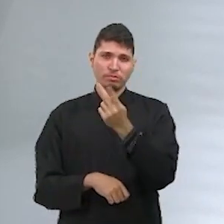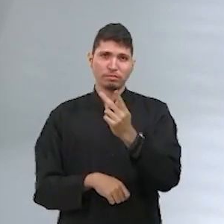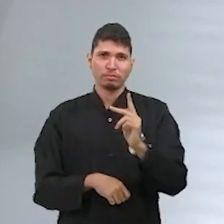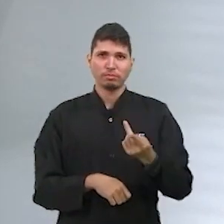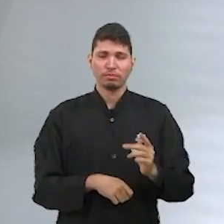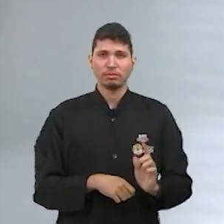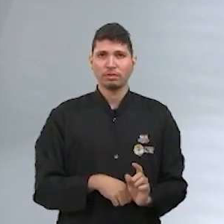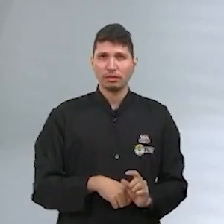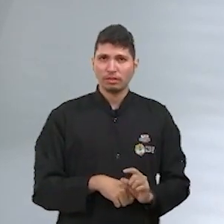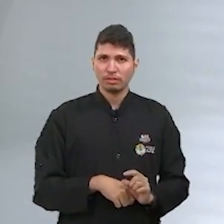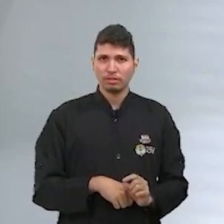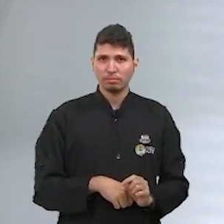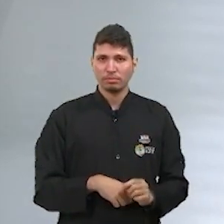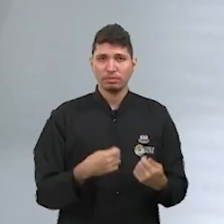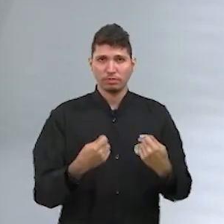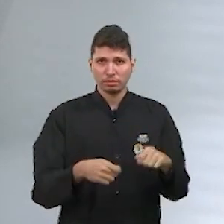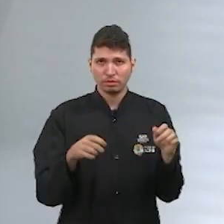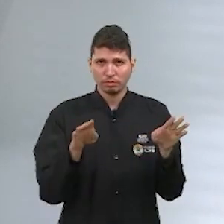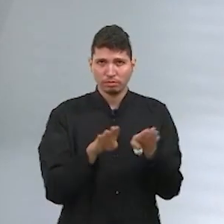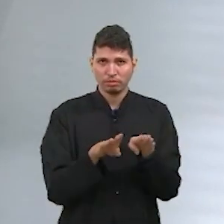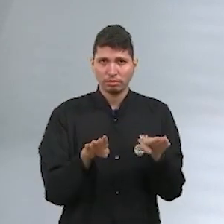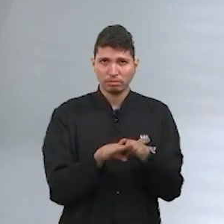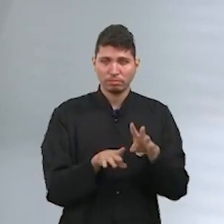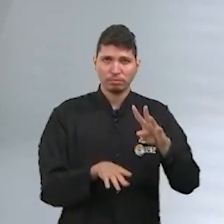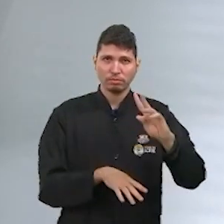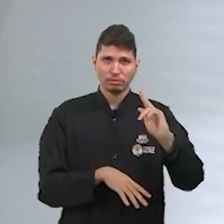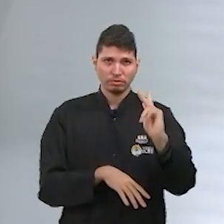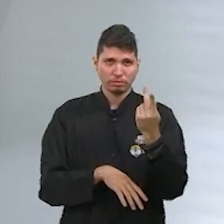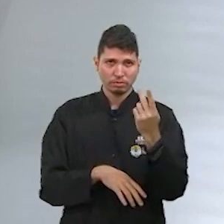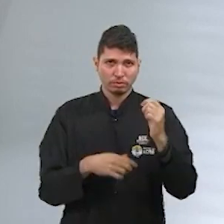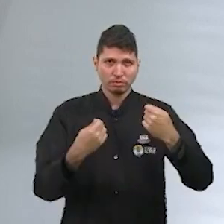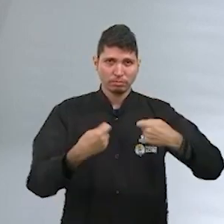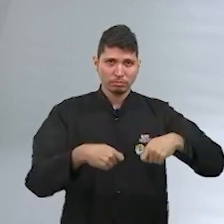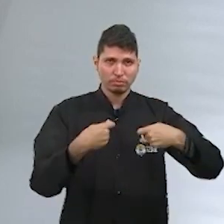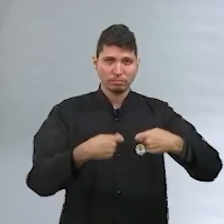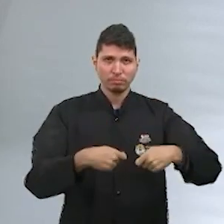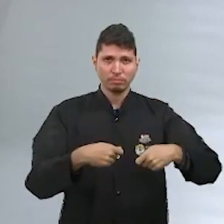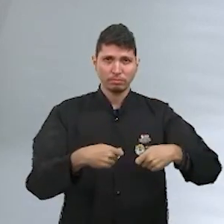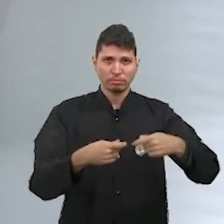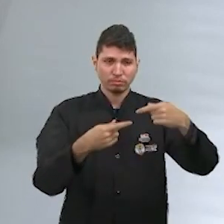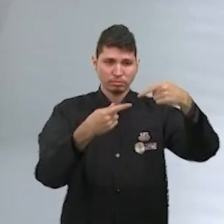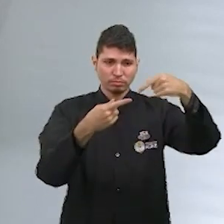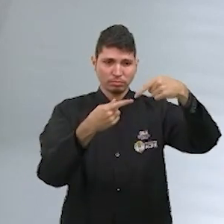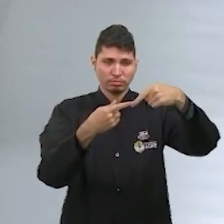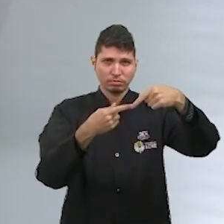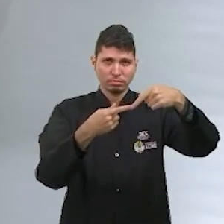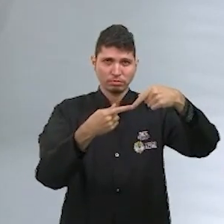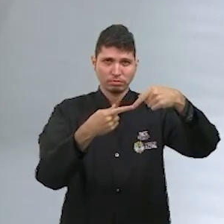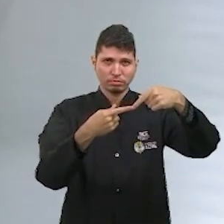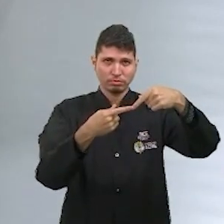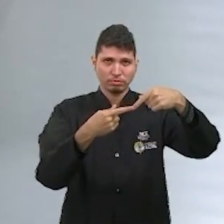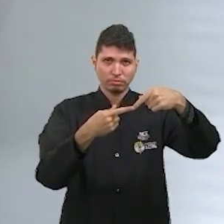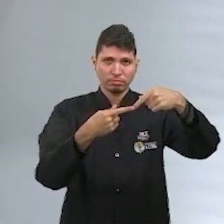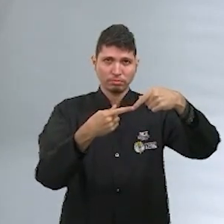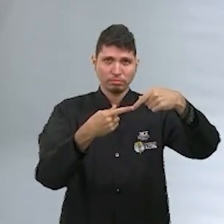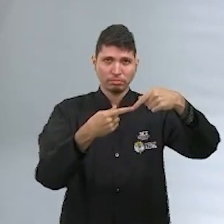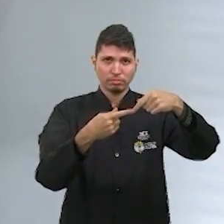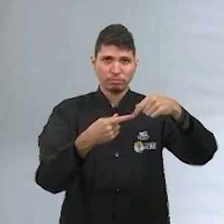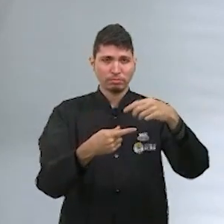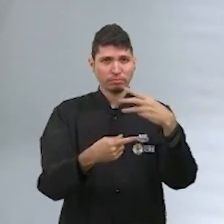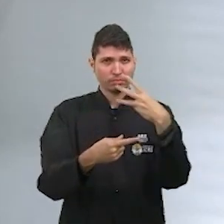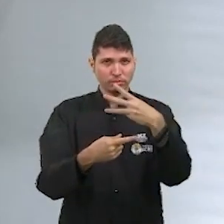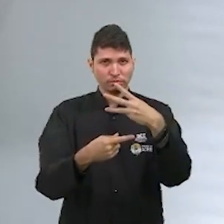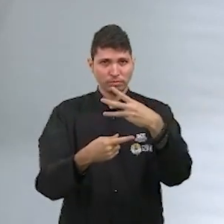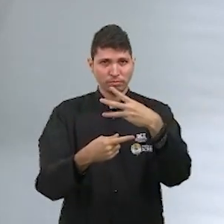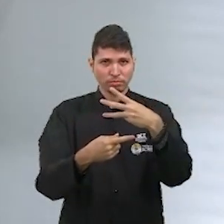Segundo requisito, esse hidrogênio, ele precisa estar ligado aos 3 primeiros